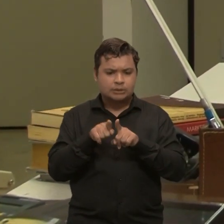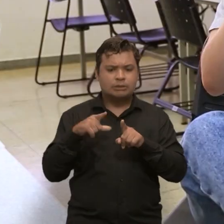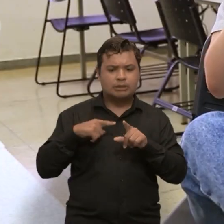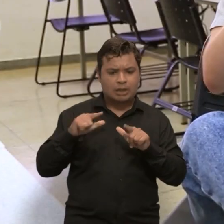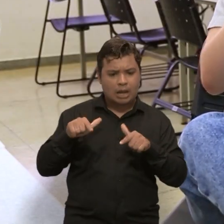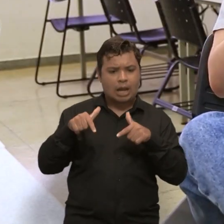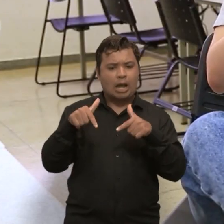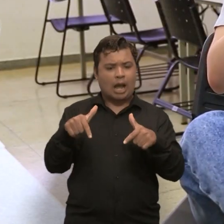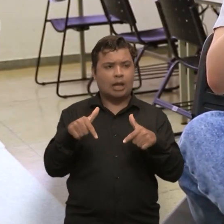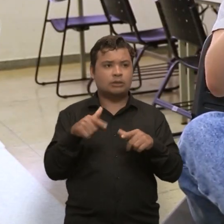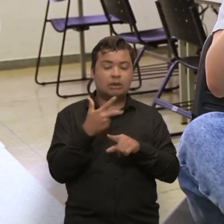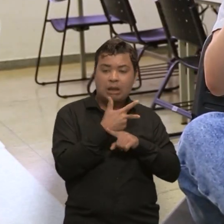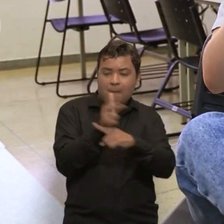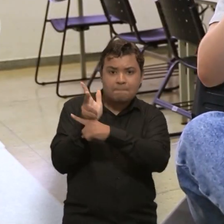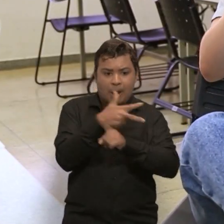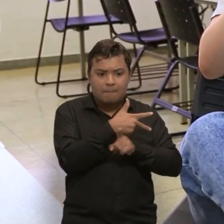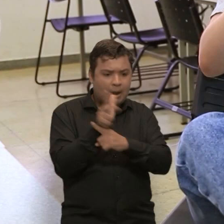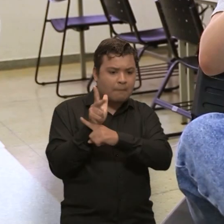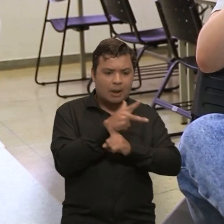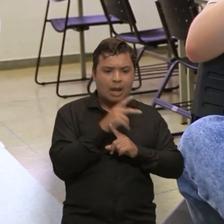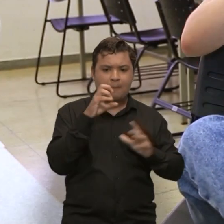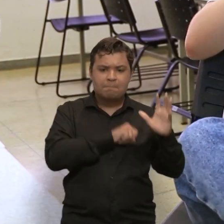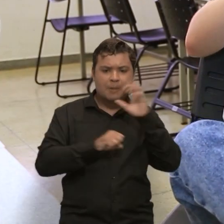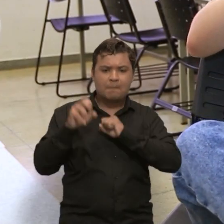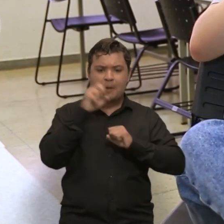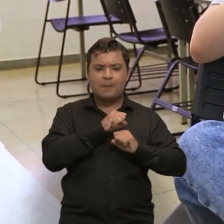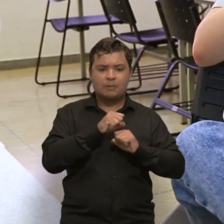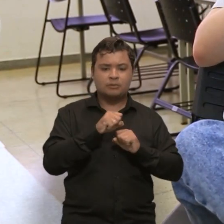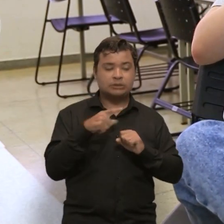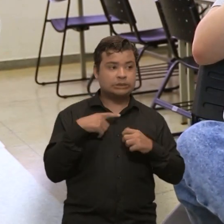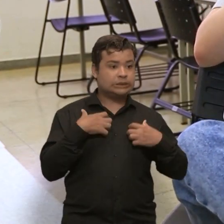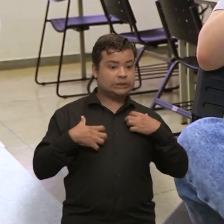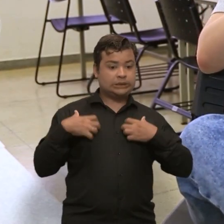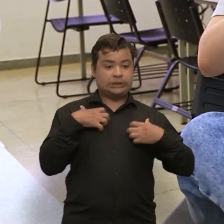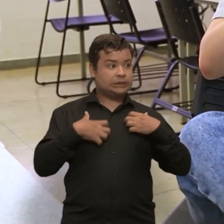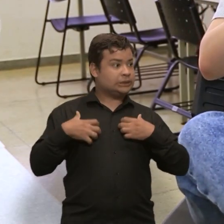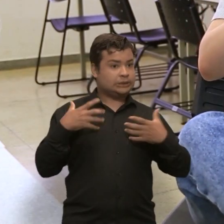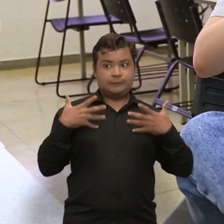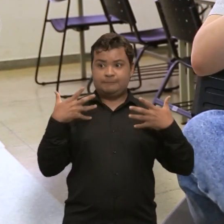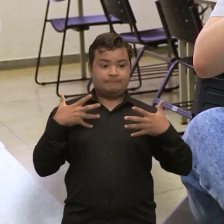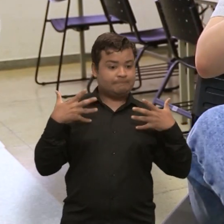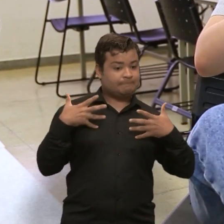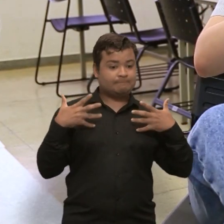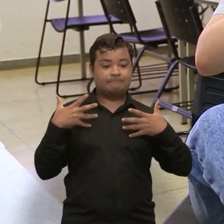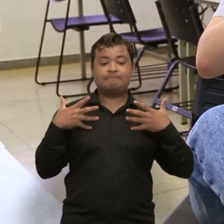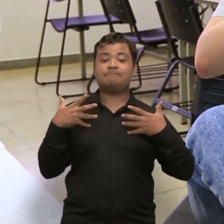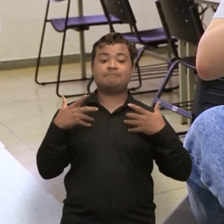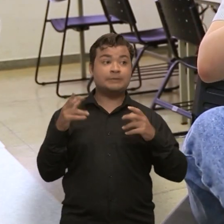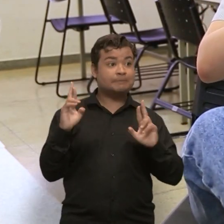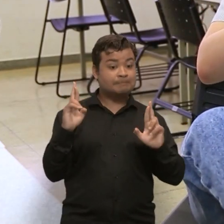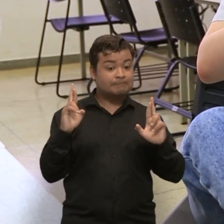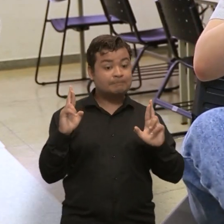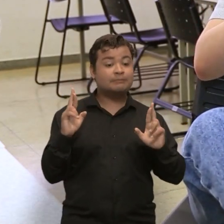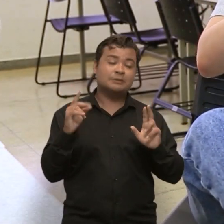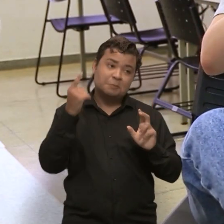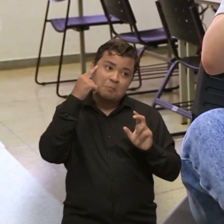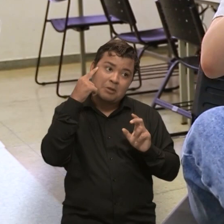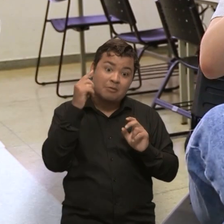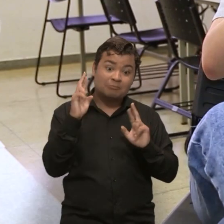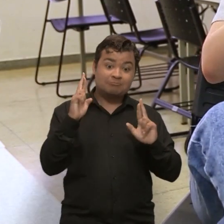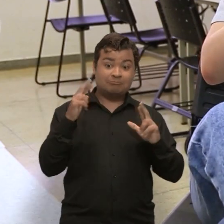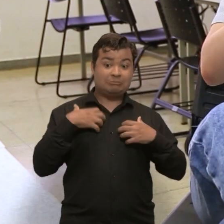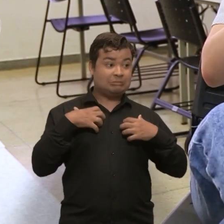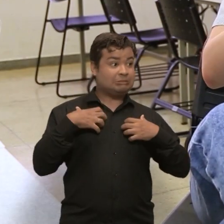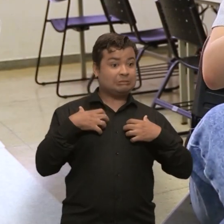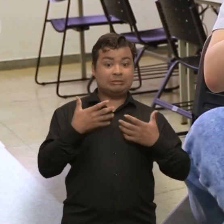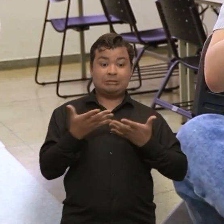dinâmica da câmera é muito rápida, então gera um agito, né, um entusiasmo, assim, esperamos que vá gerar, né, um agito, um